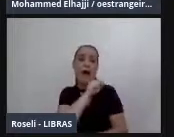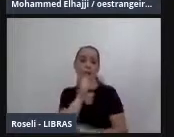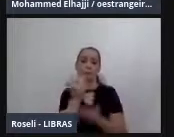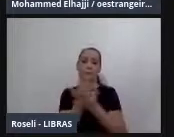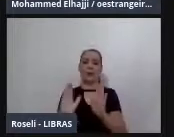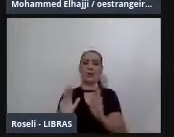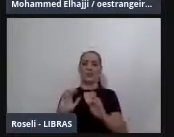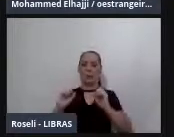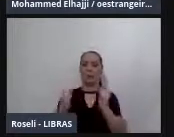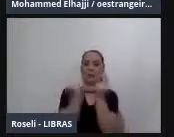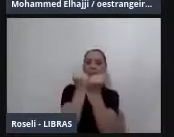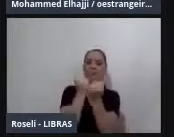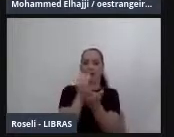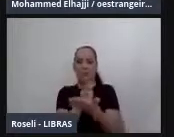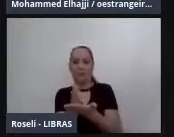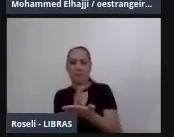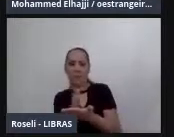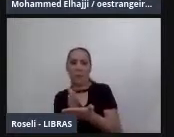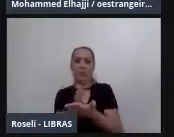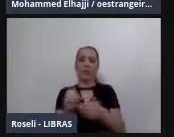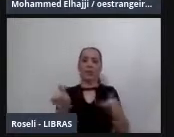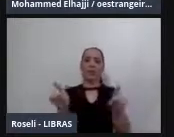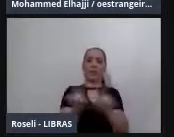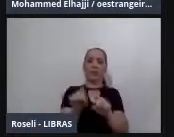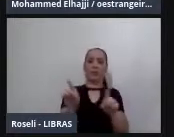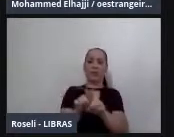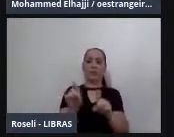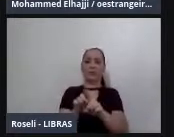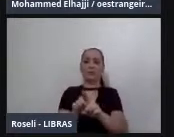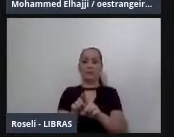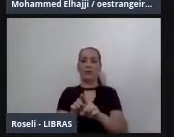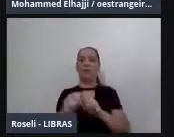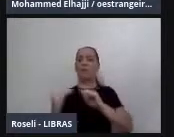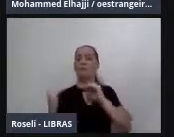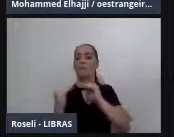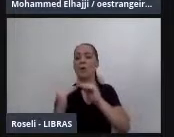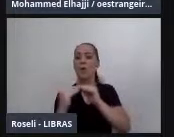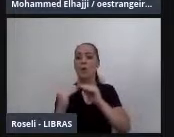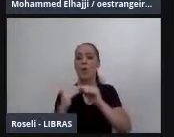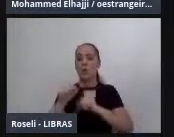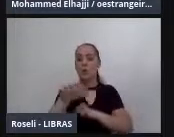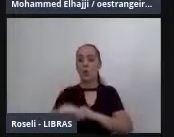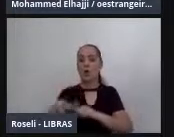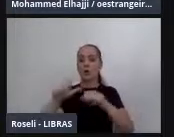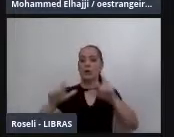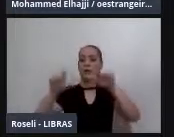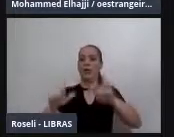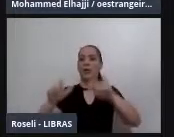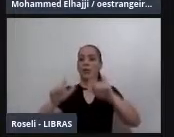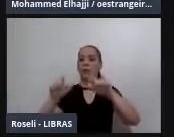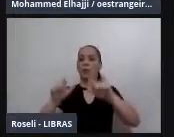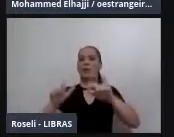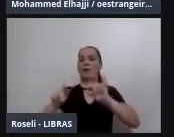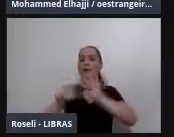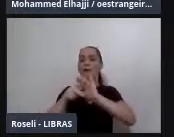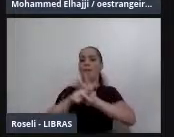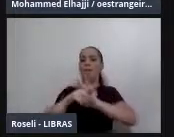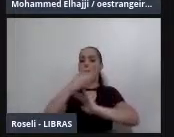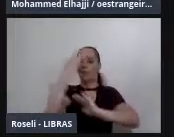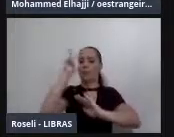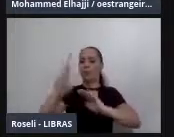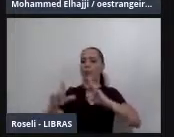e de ser conivente com campos de refugiados que se alastram pelo mundo, né, de uma forma que